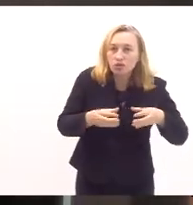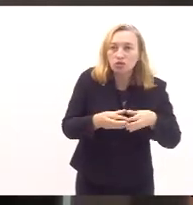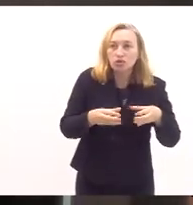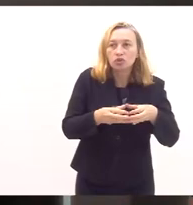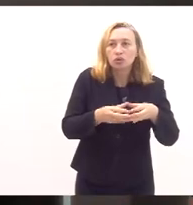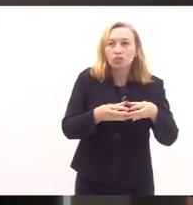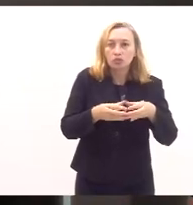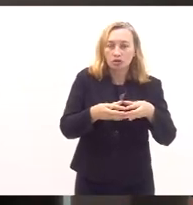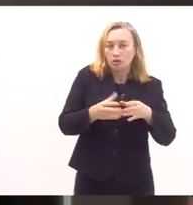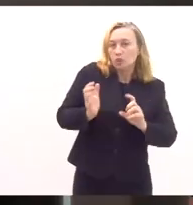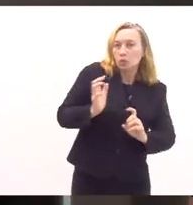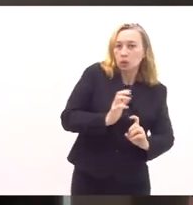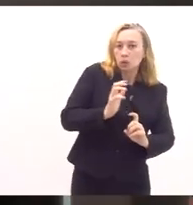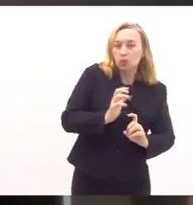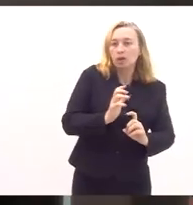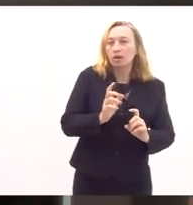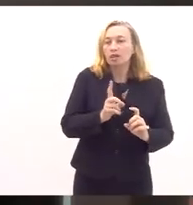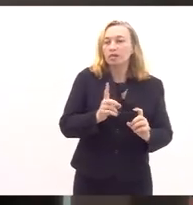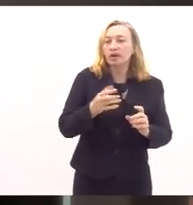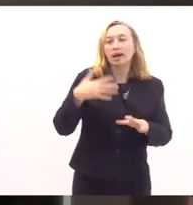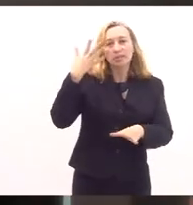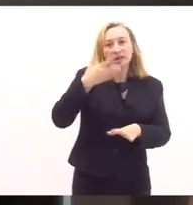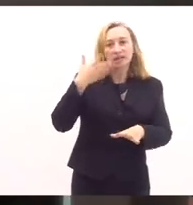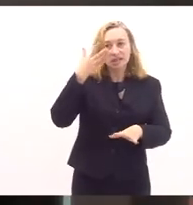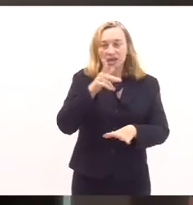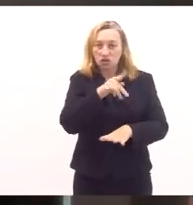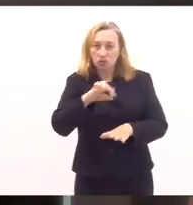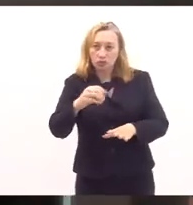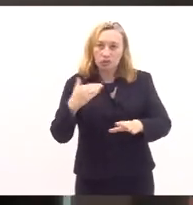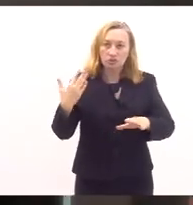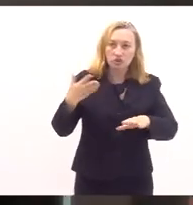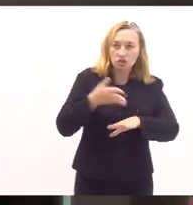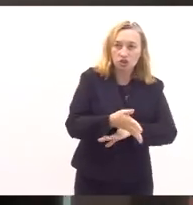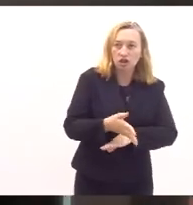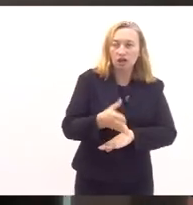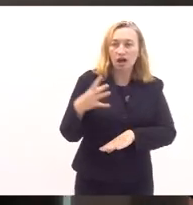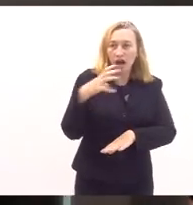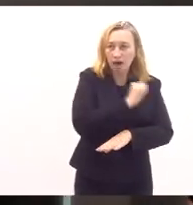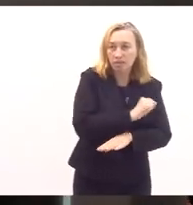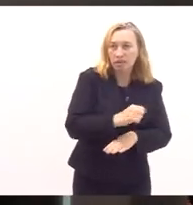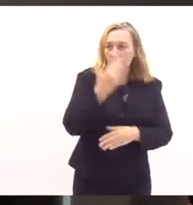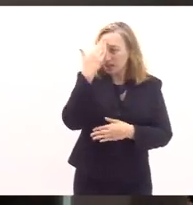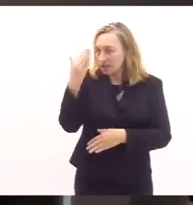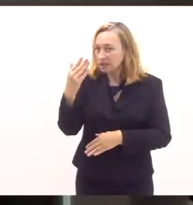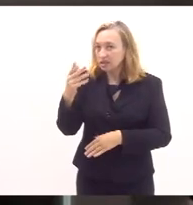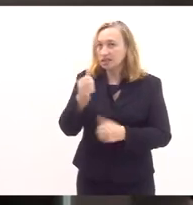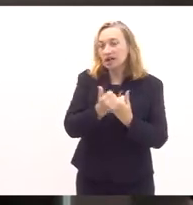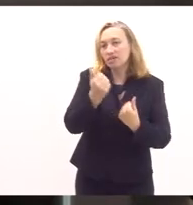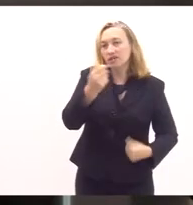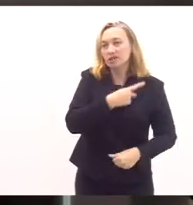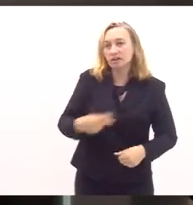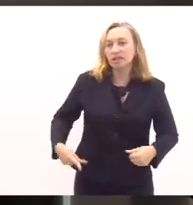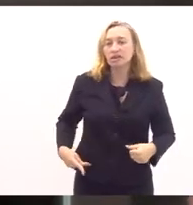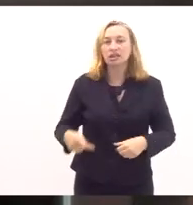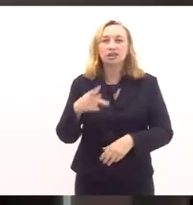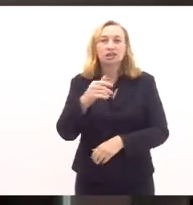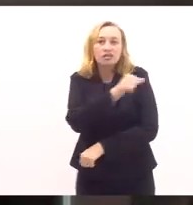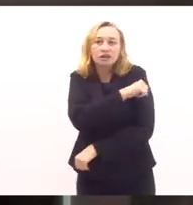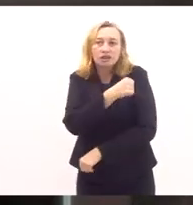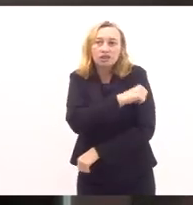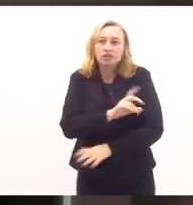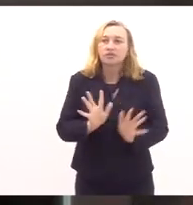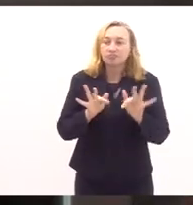pressão coletiva, para que a mensagem do piso chegue logo. Agradecer a nossa vice-presidenta enfermeira Rejane. A gente